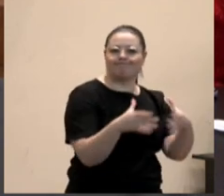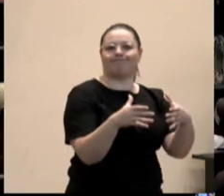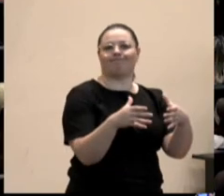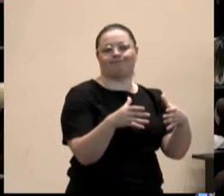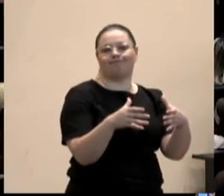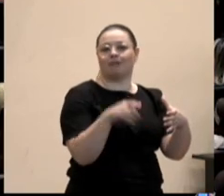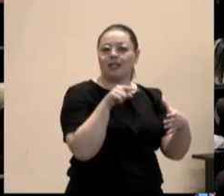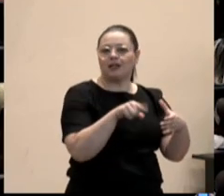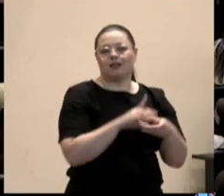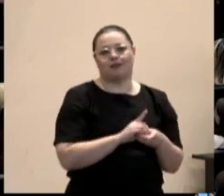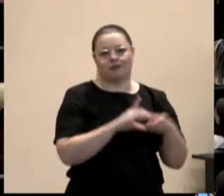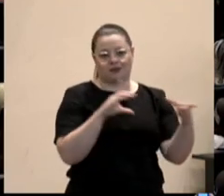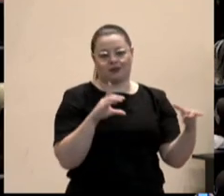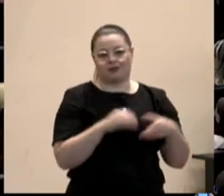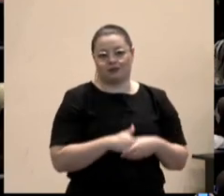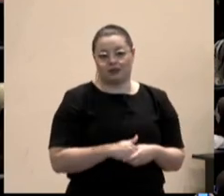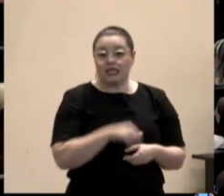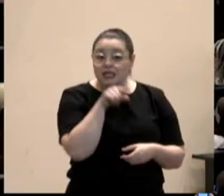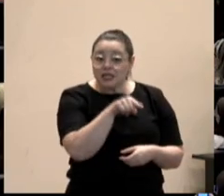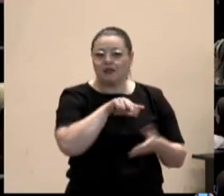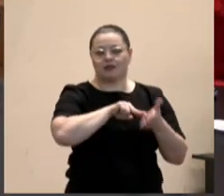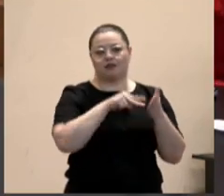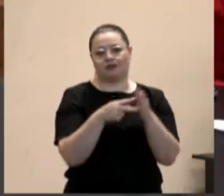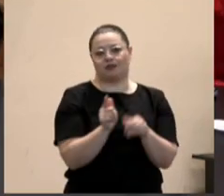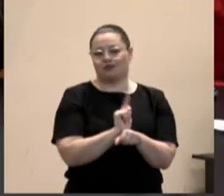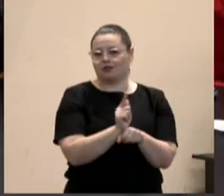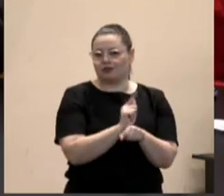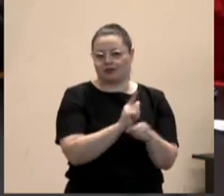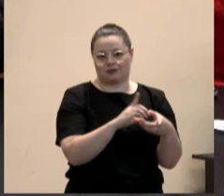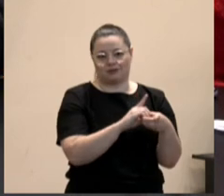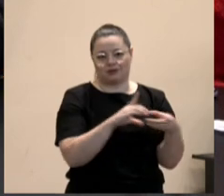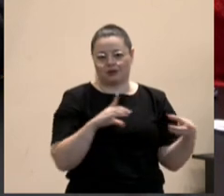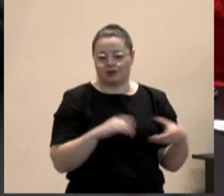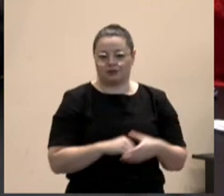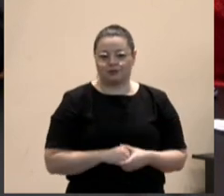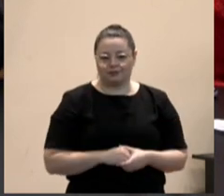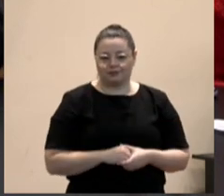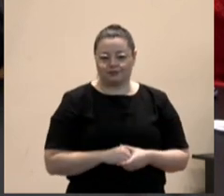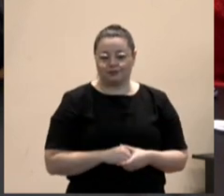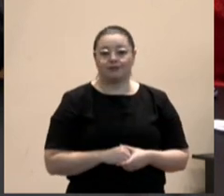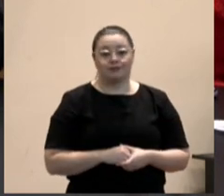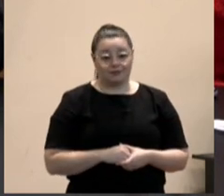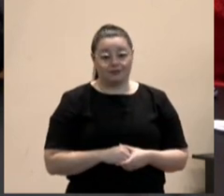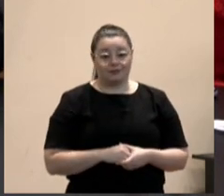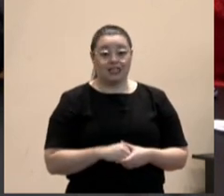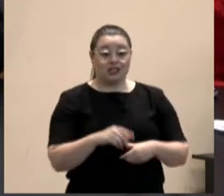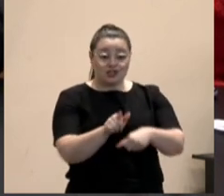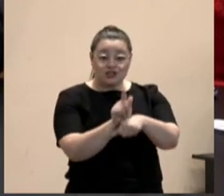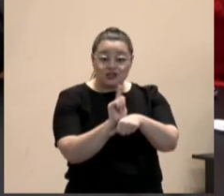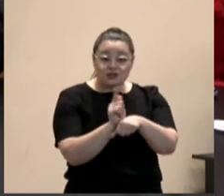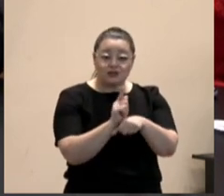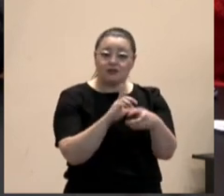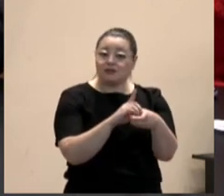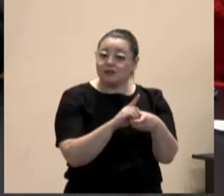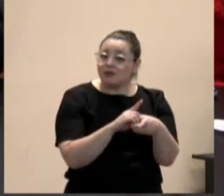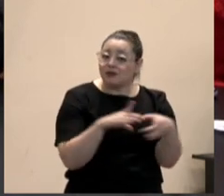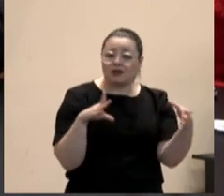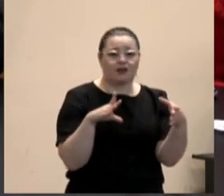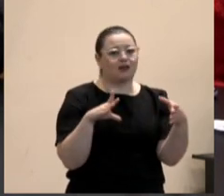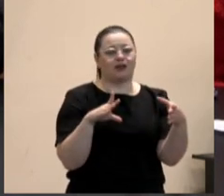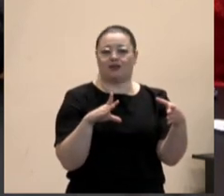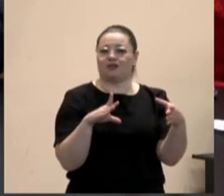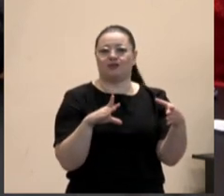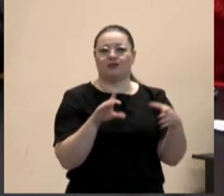democrática. Isso é gestão democrática. Gestão democrática é ter nos espaços